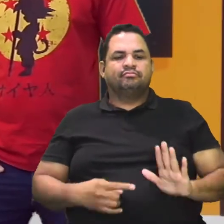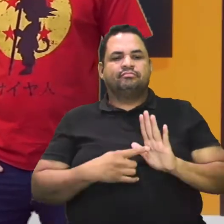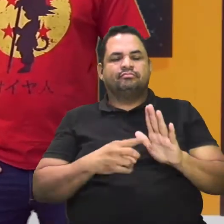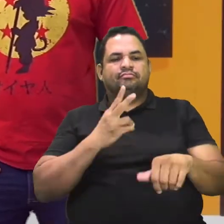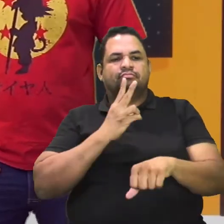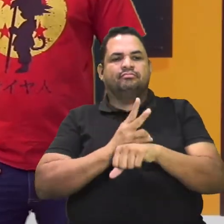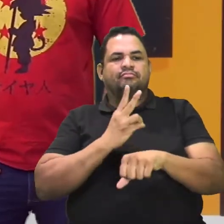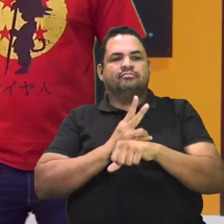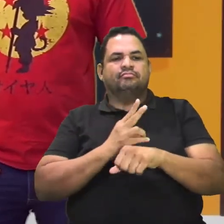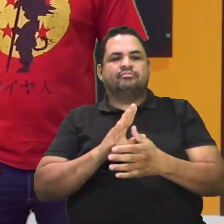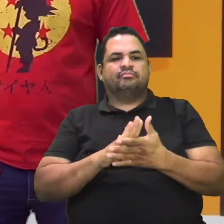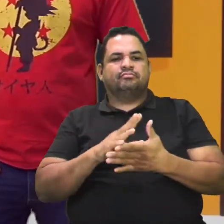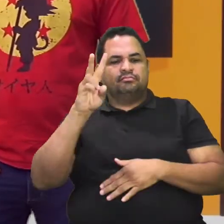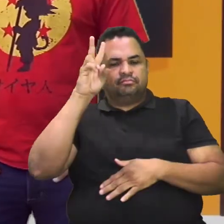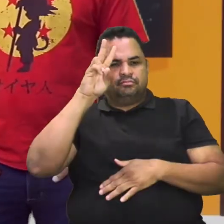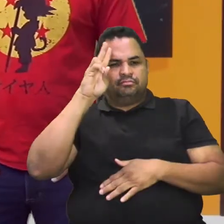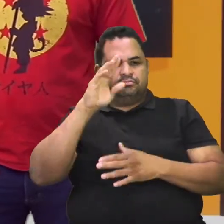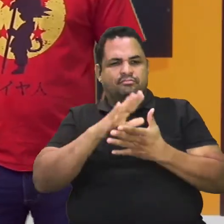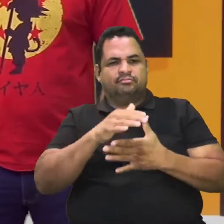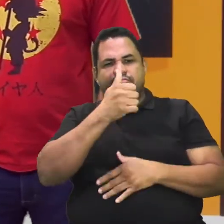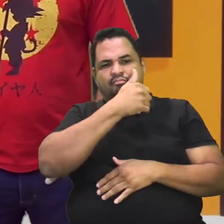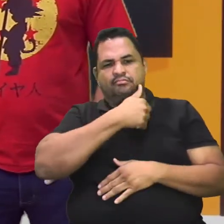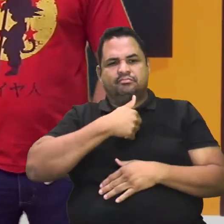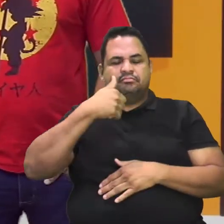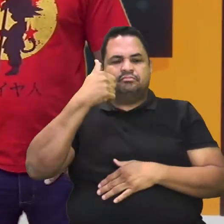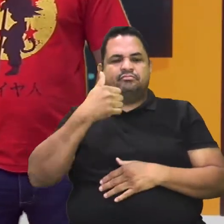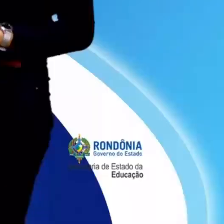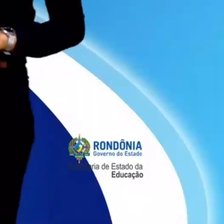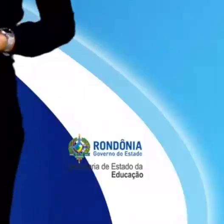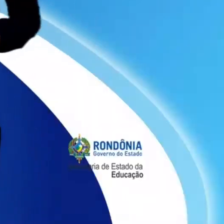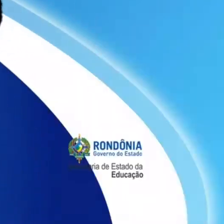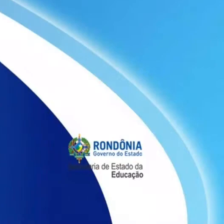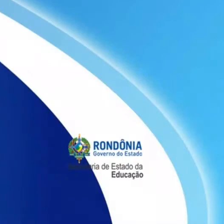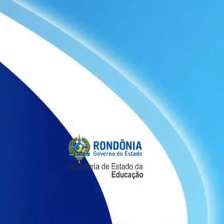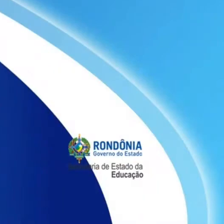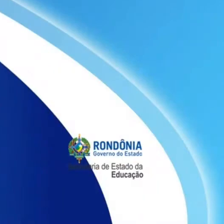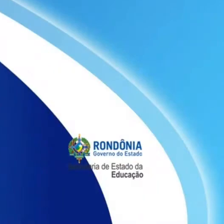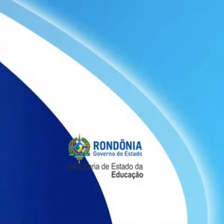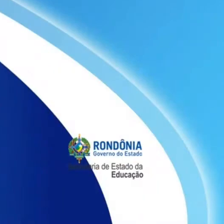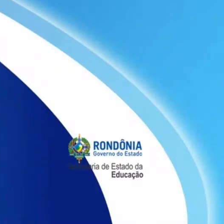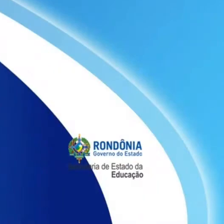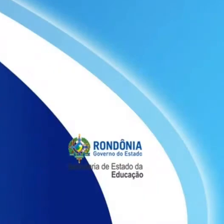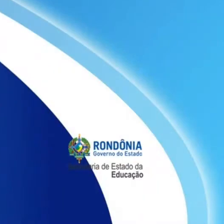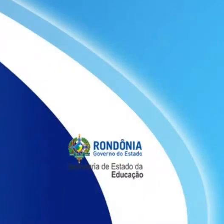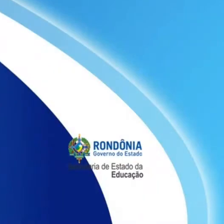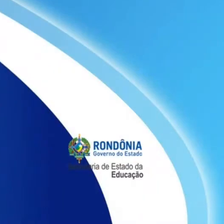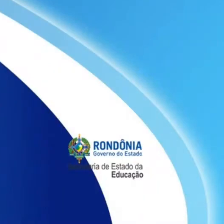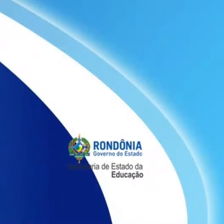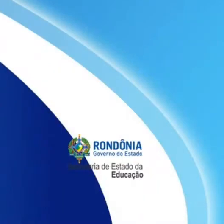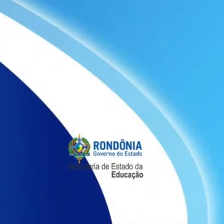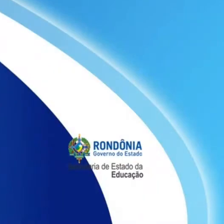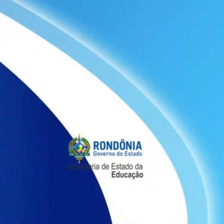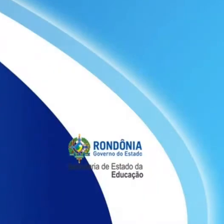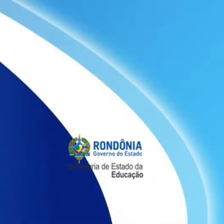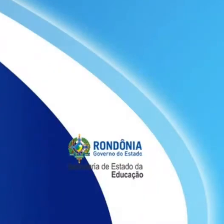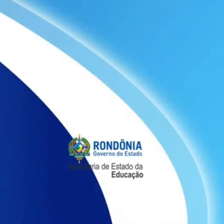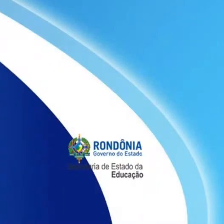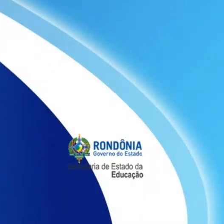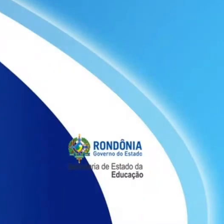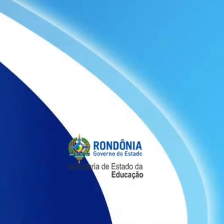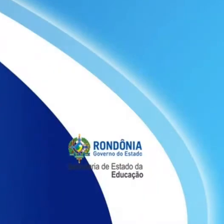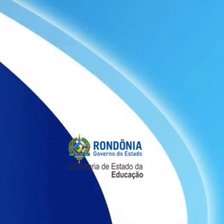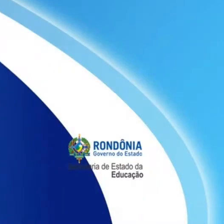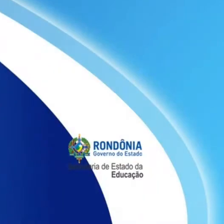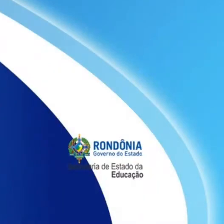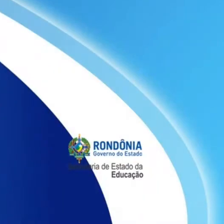vídeo para vocês que vai fazer vocês recordarem melhor ainda. Olha lá. Oi, tudo bem? Todos os dias você nos encontra aqui nesse